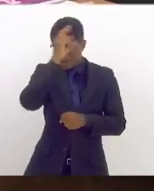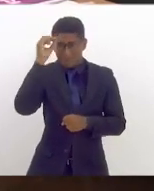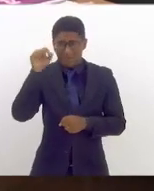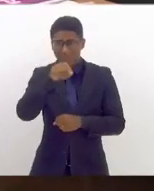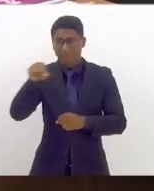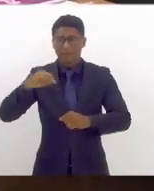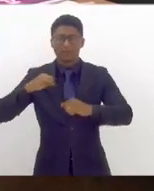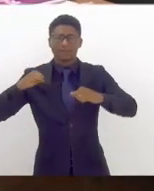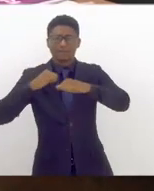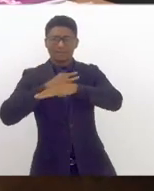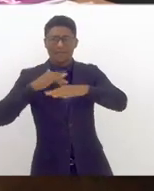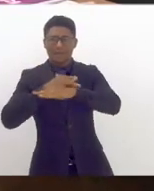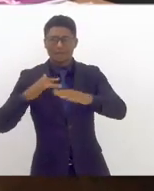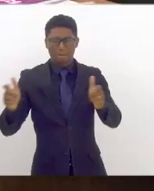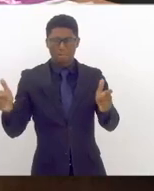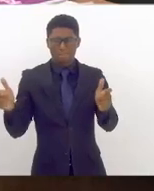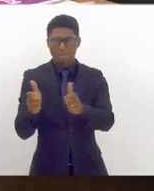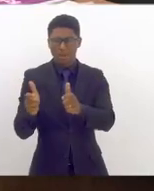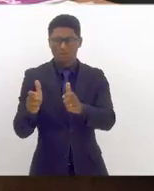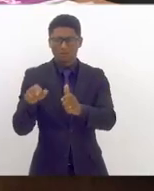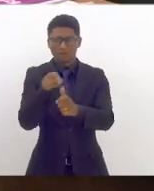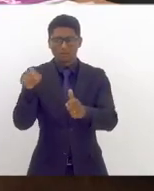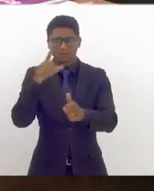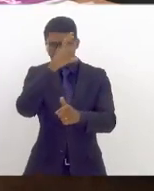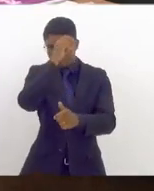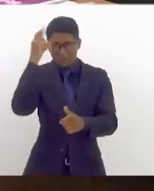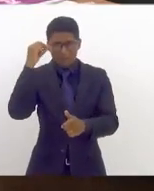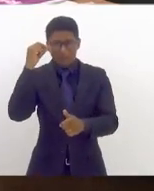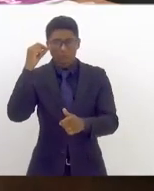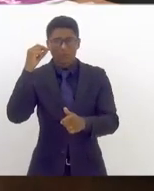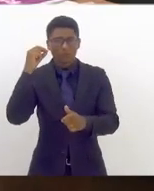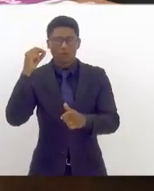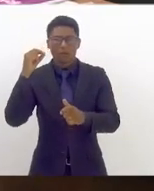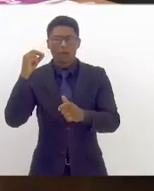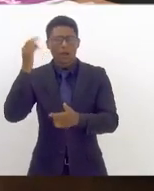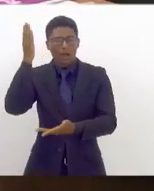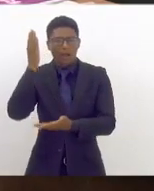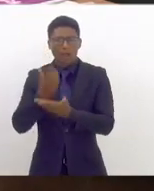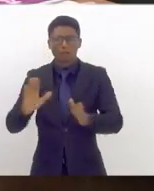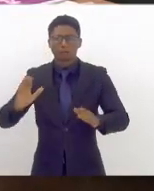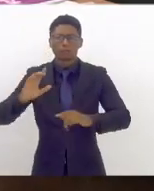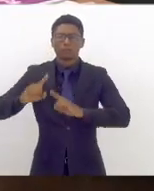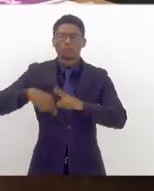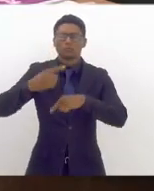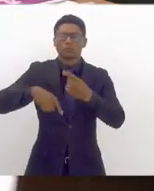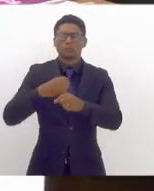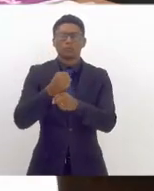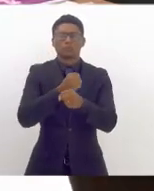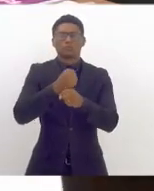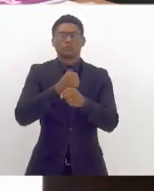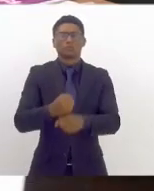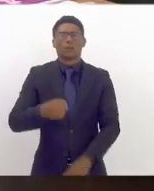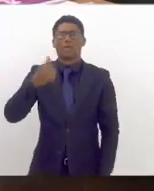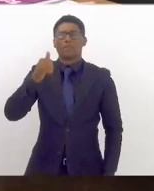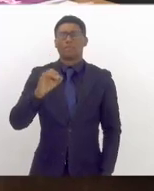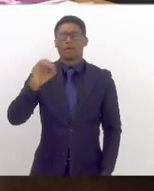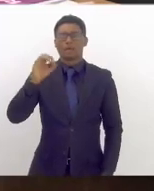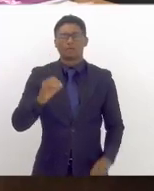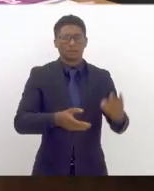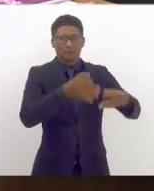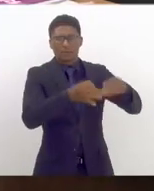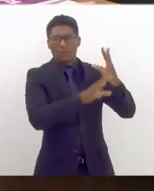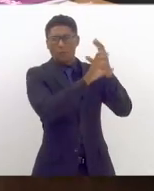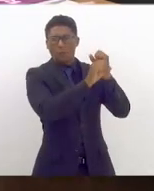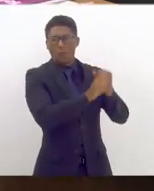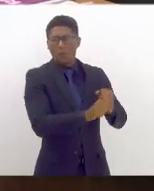pequena que deixam seus mandatos aí dez anos depois recebem uma citação do Tribunal de